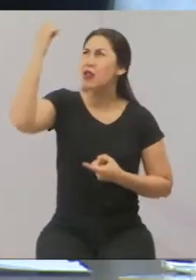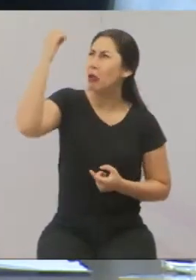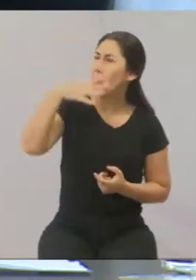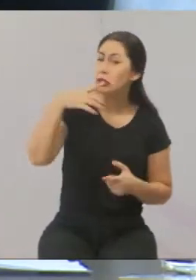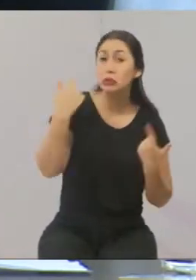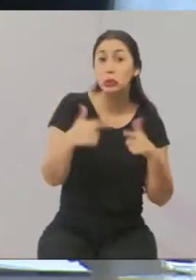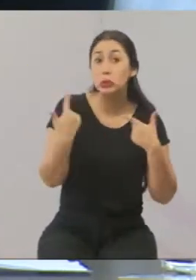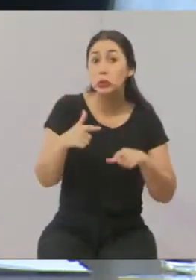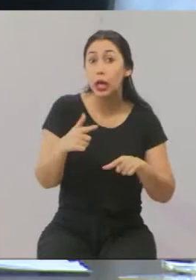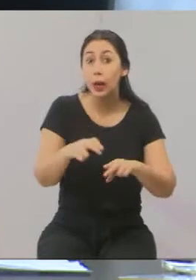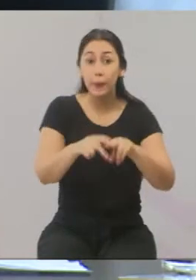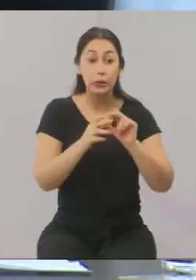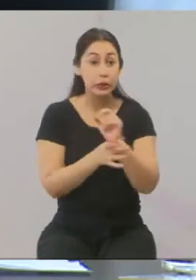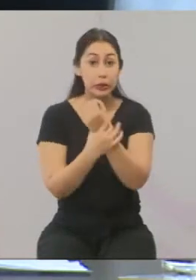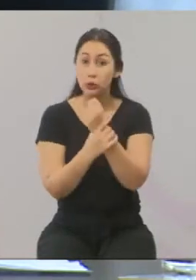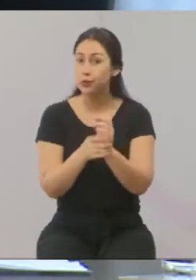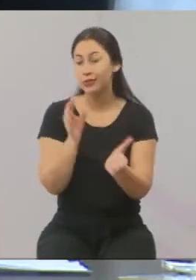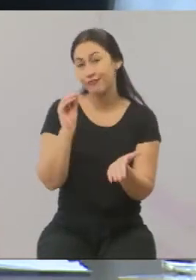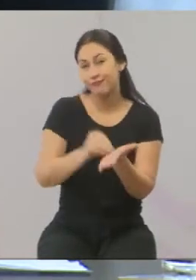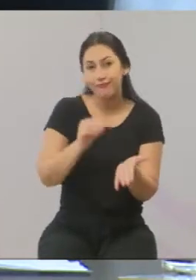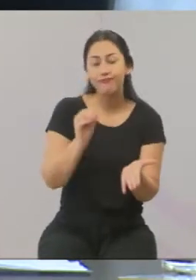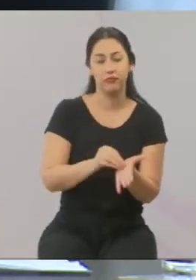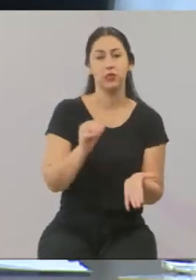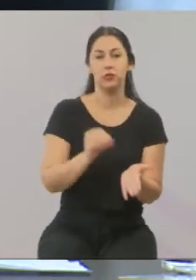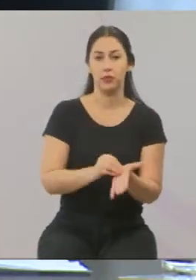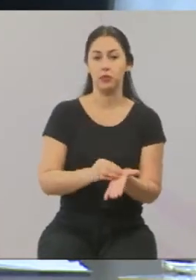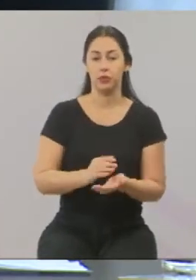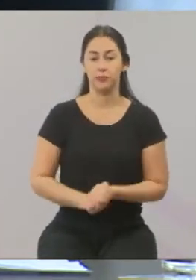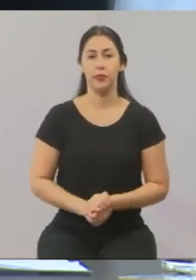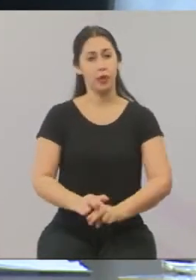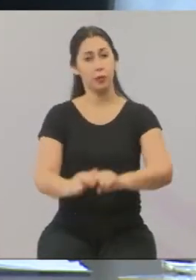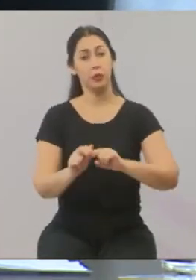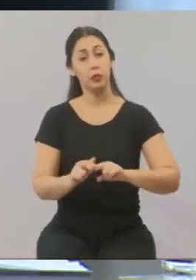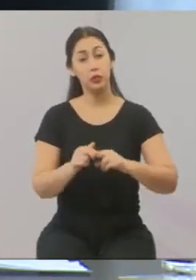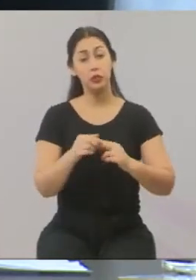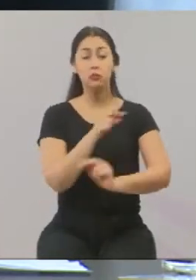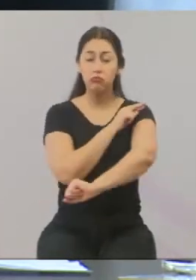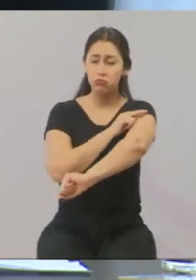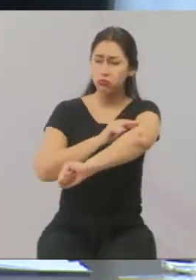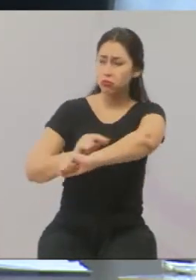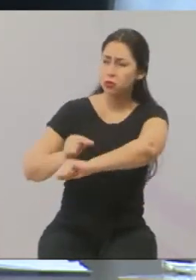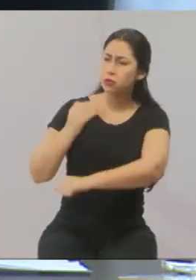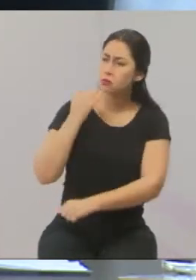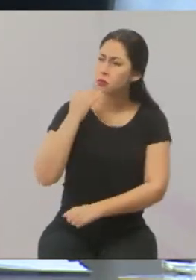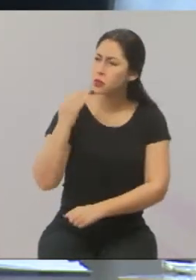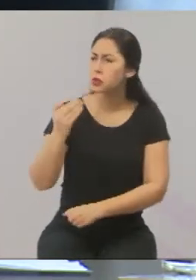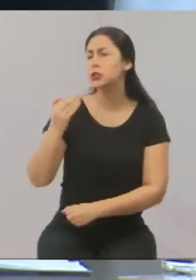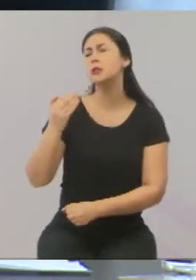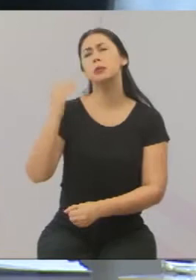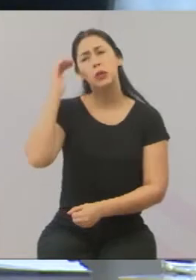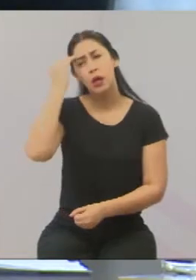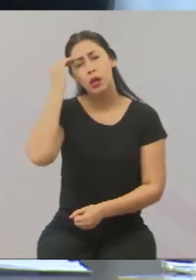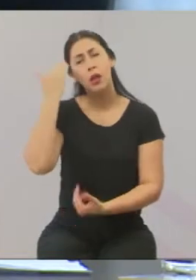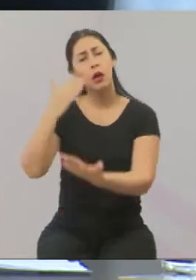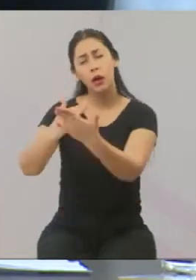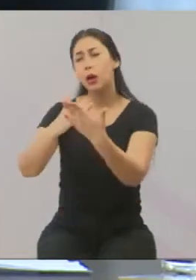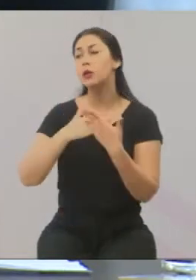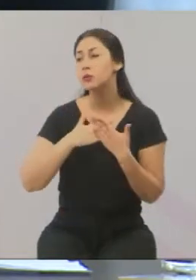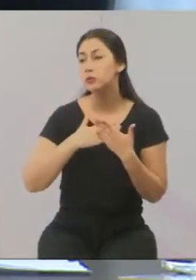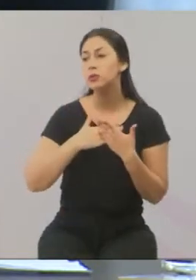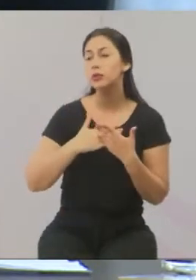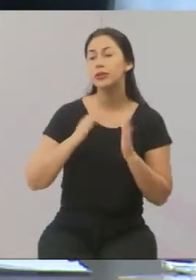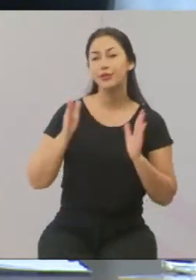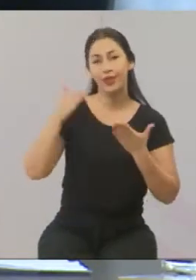muita insegurança para a população. Assim sendo, muito respeitosamente, recorremos à compreensão e aos prédios da IDP e antecipando agradecimento pela